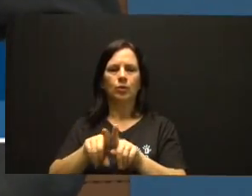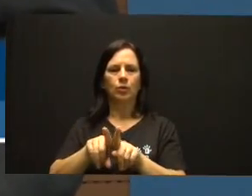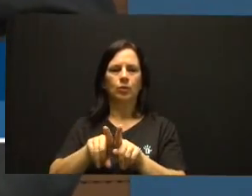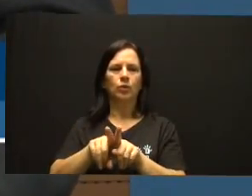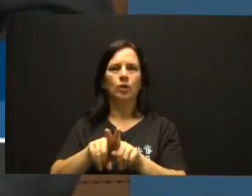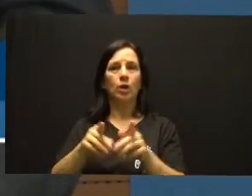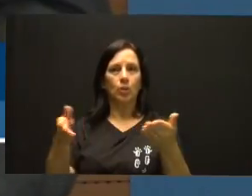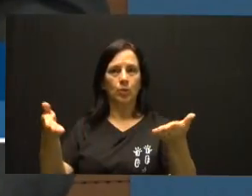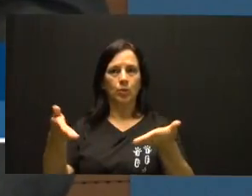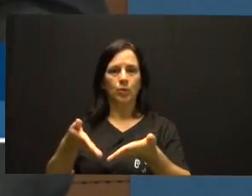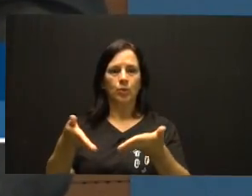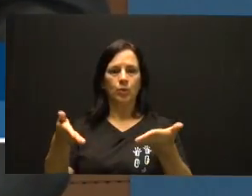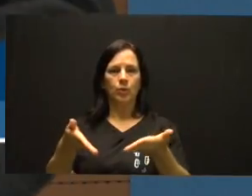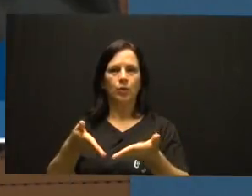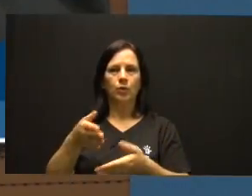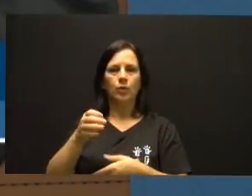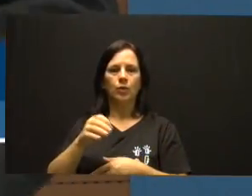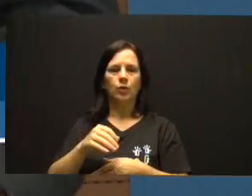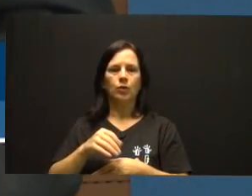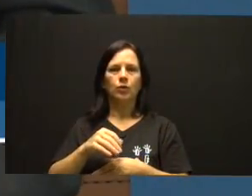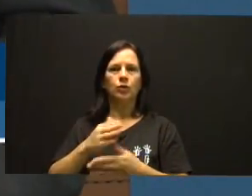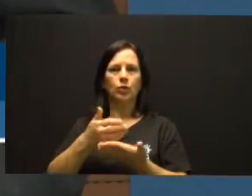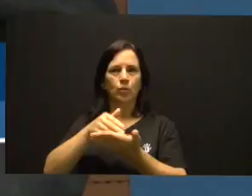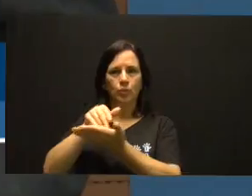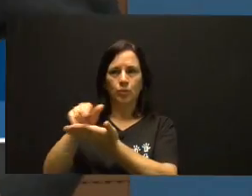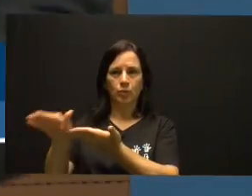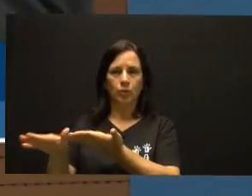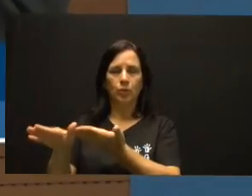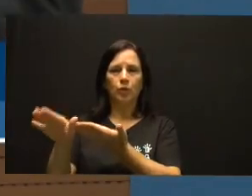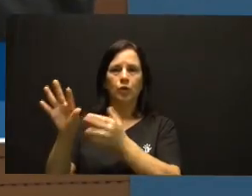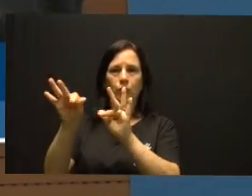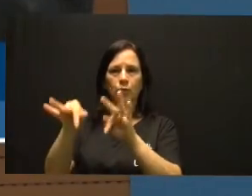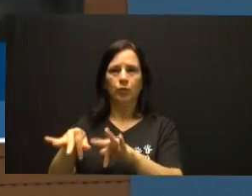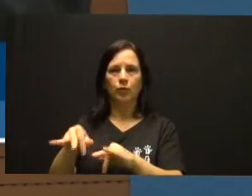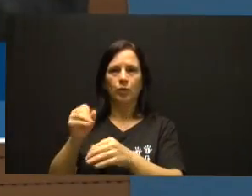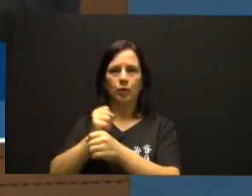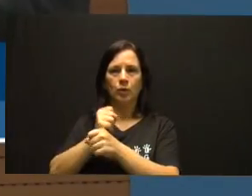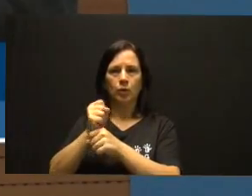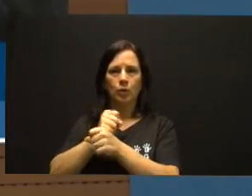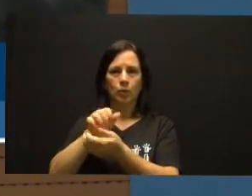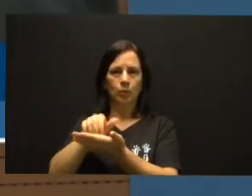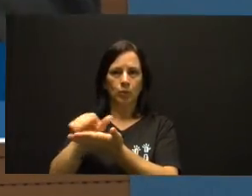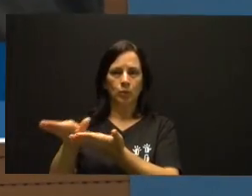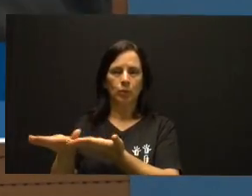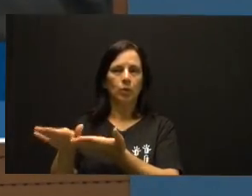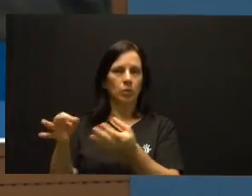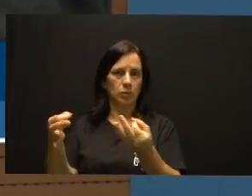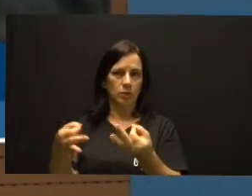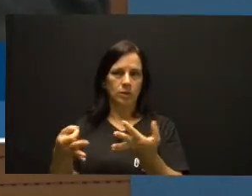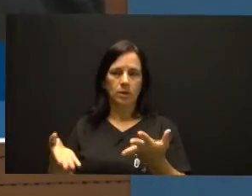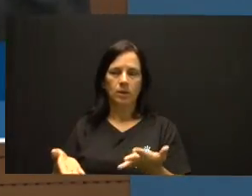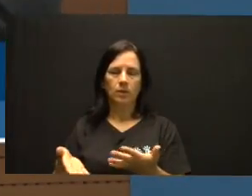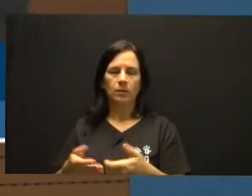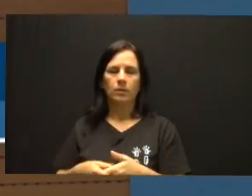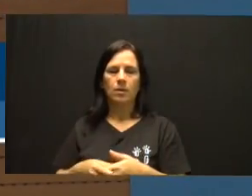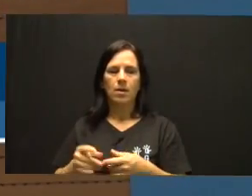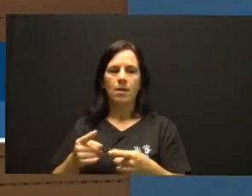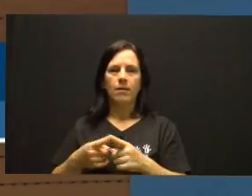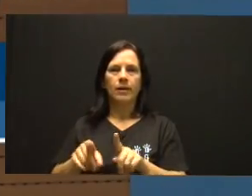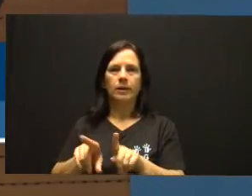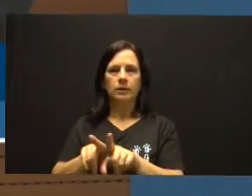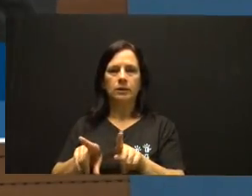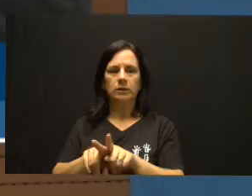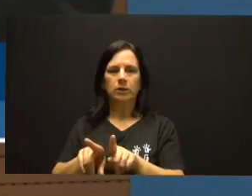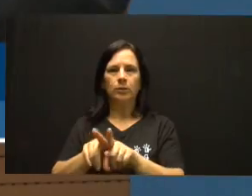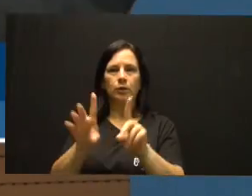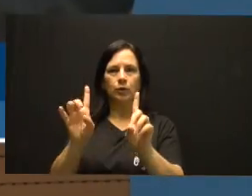nobre vereador Lalá, foram exonerados no final do ano, é óbvio que é legítima a exoneração, mas também é